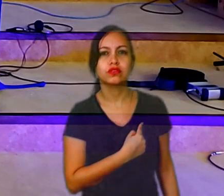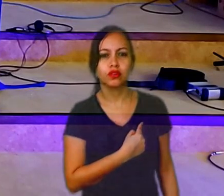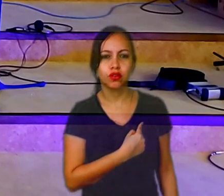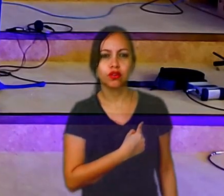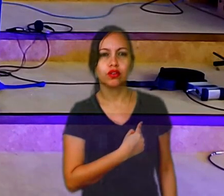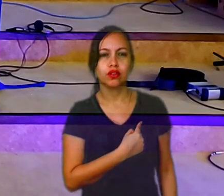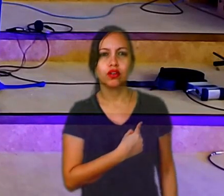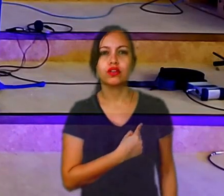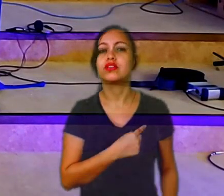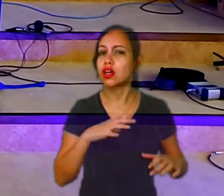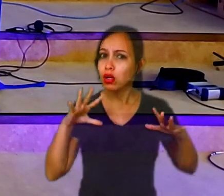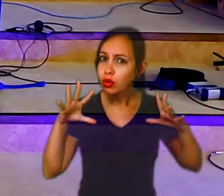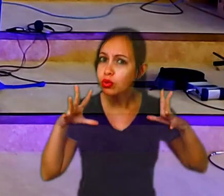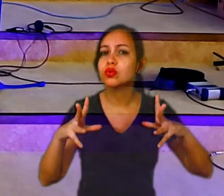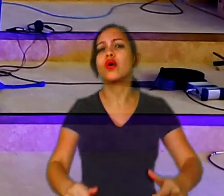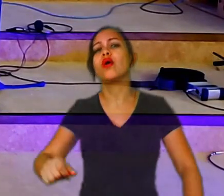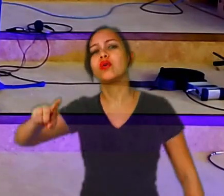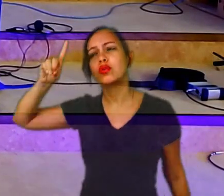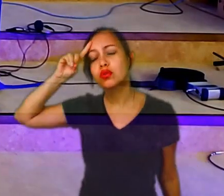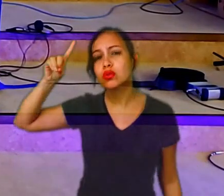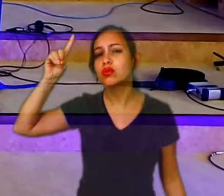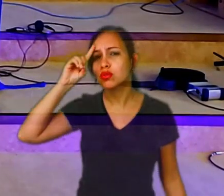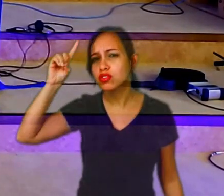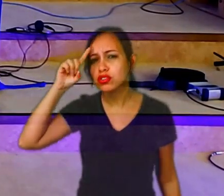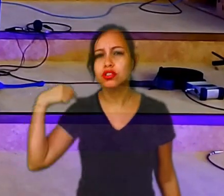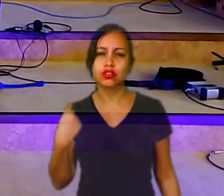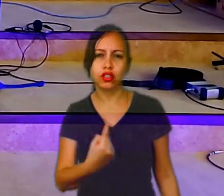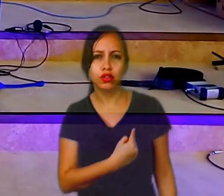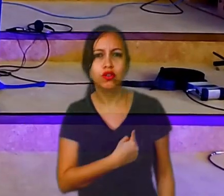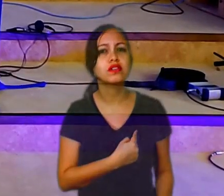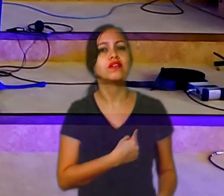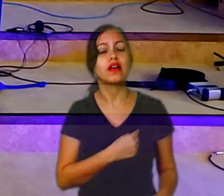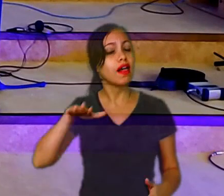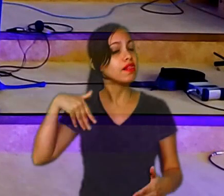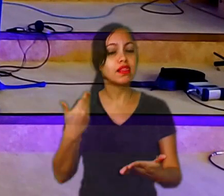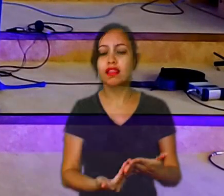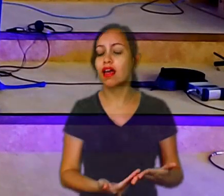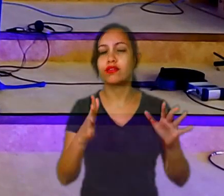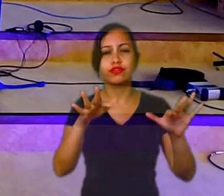neste mundo, todos os dias das nossas vidas, até a consumação dos séculos.